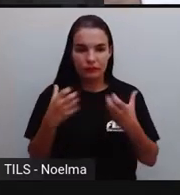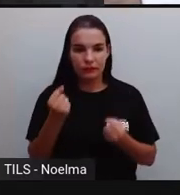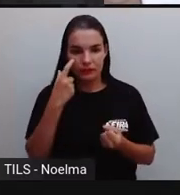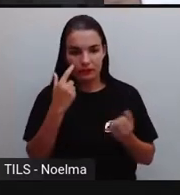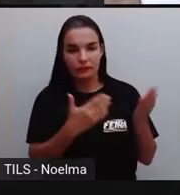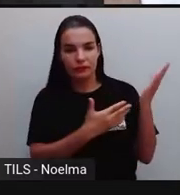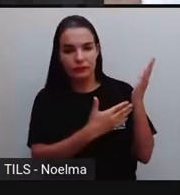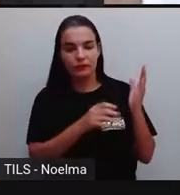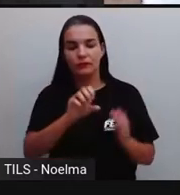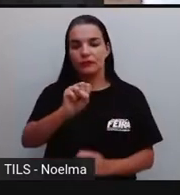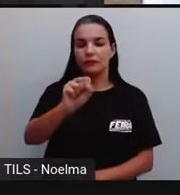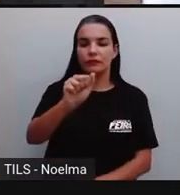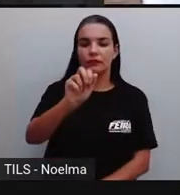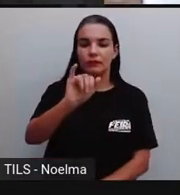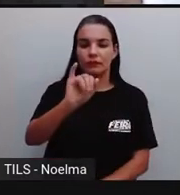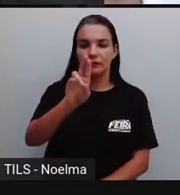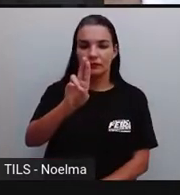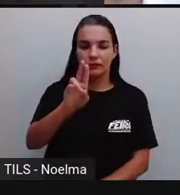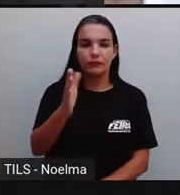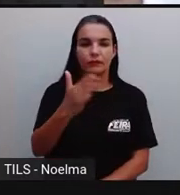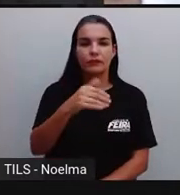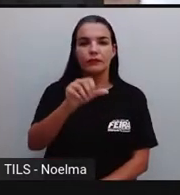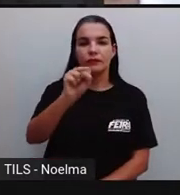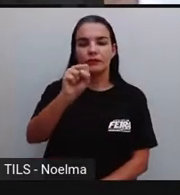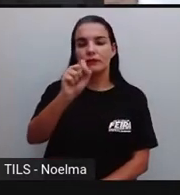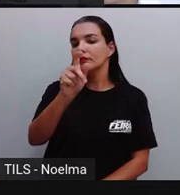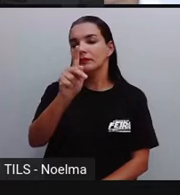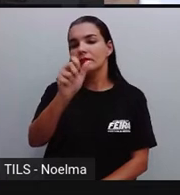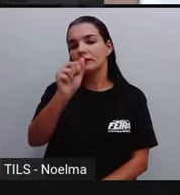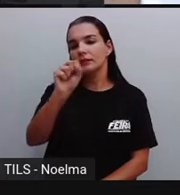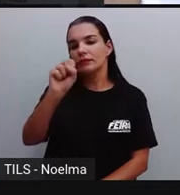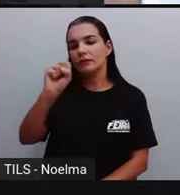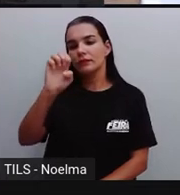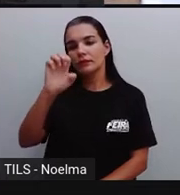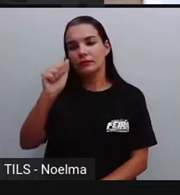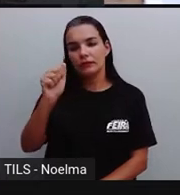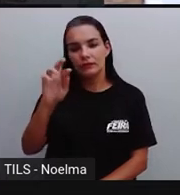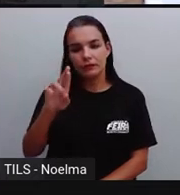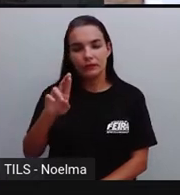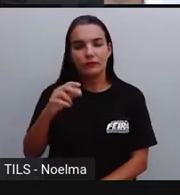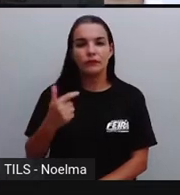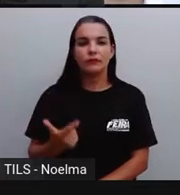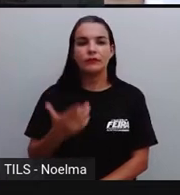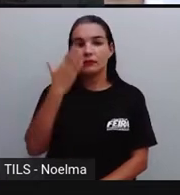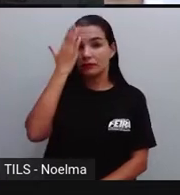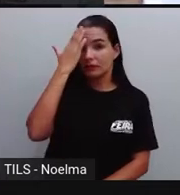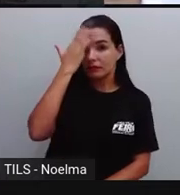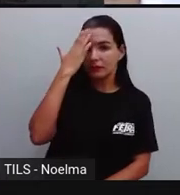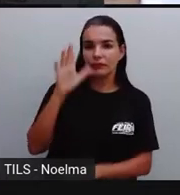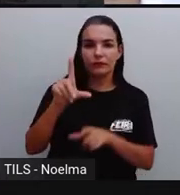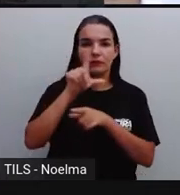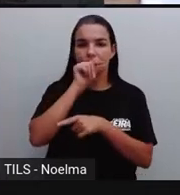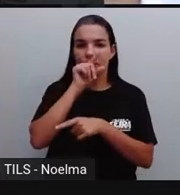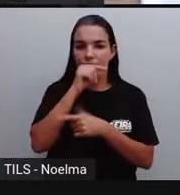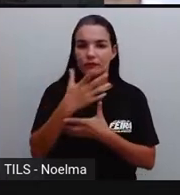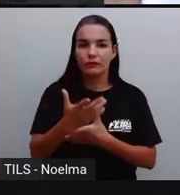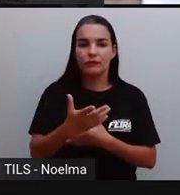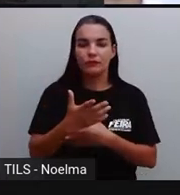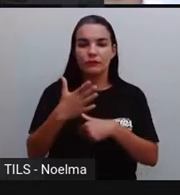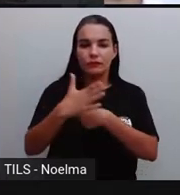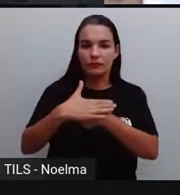lá, vamos ler? Saiu, passear, sabe,